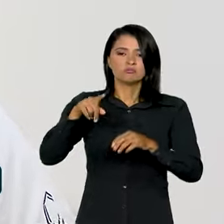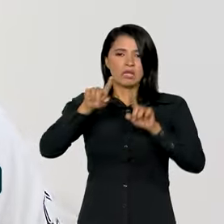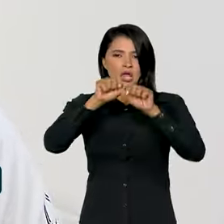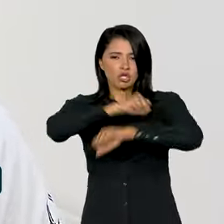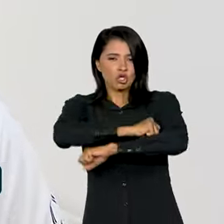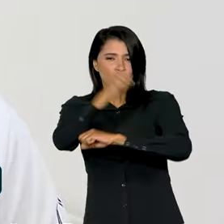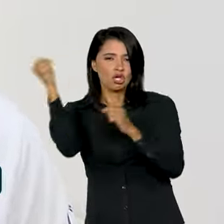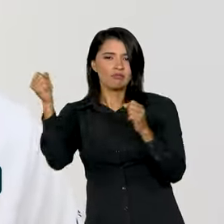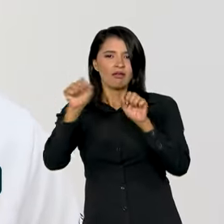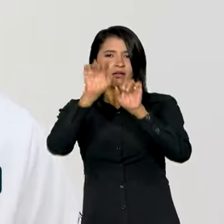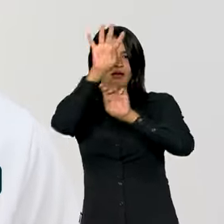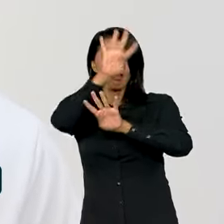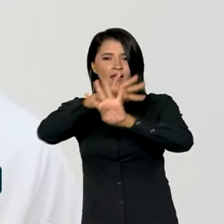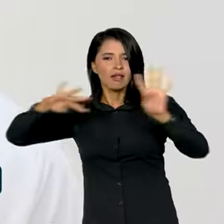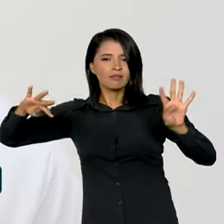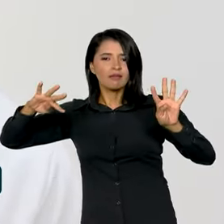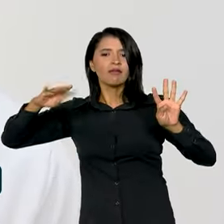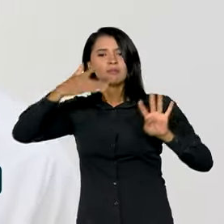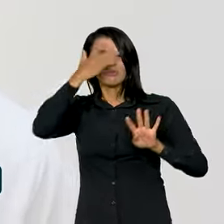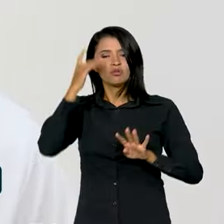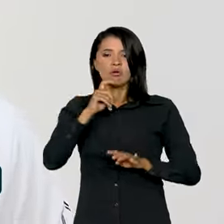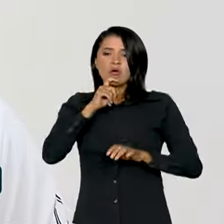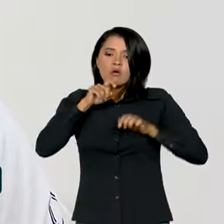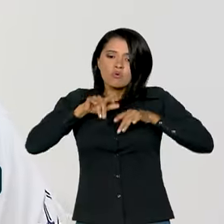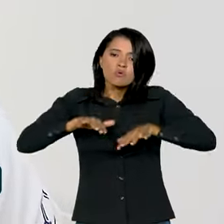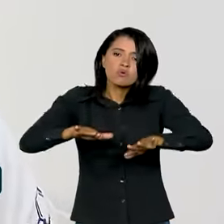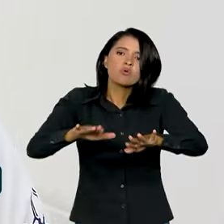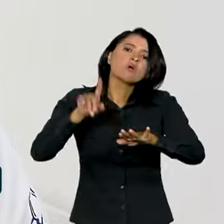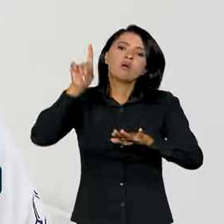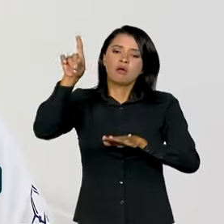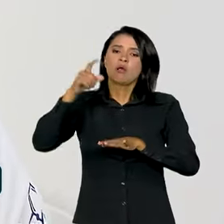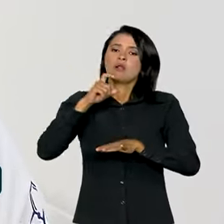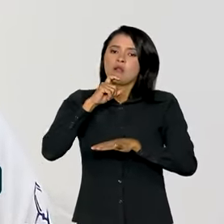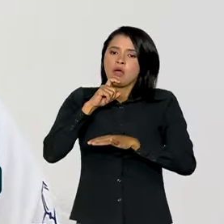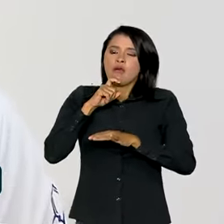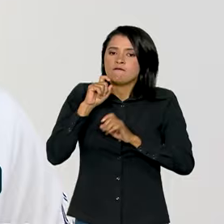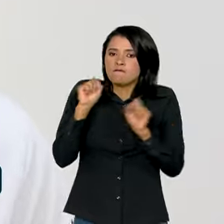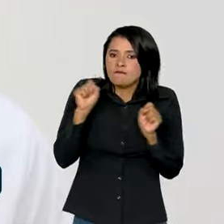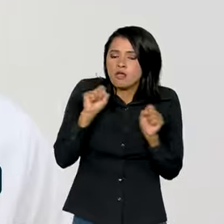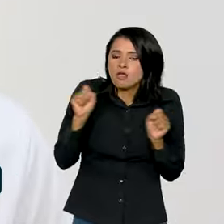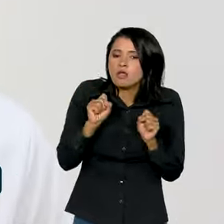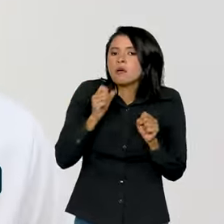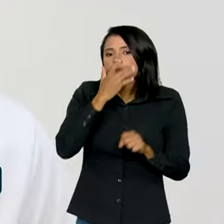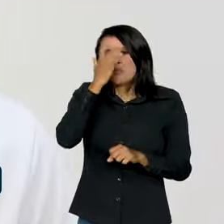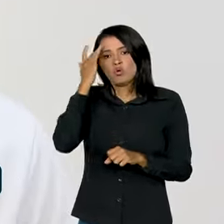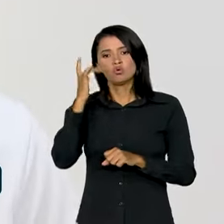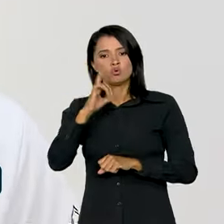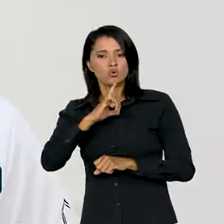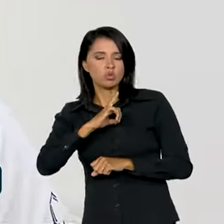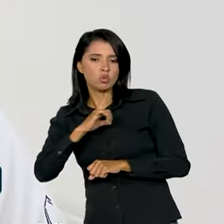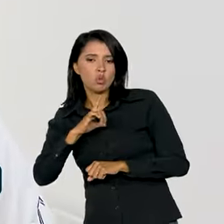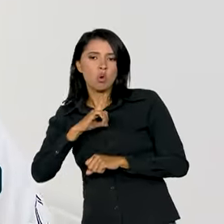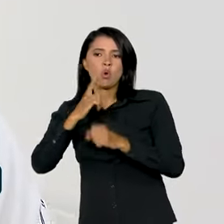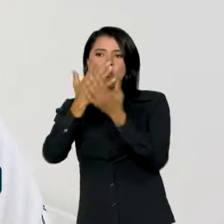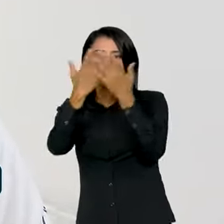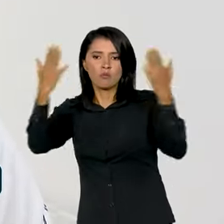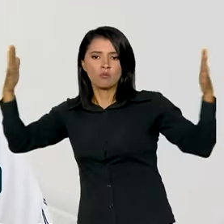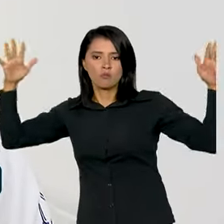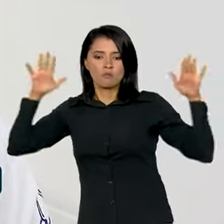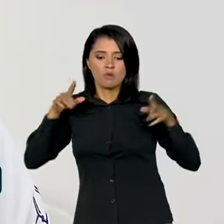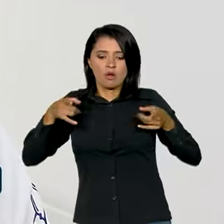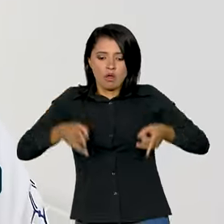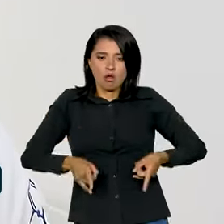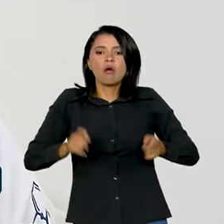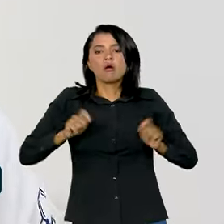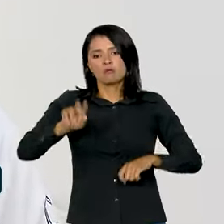janelas quem tiver ar condicionado em casa ou ar condicionado ali em temperaturas bastante baixas quem tiver acesso a tela mosquiteiro nas camas utilizar